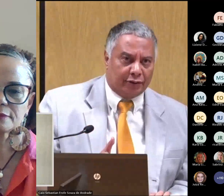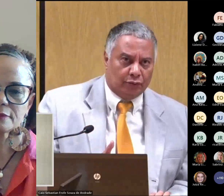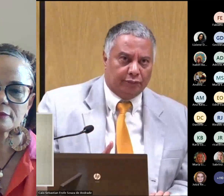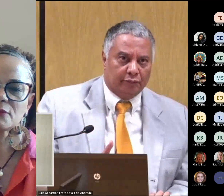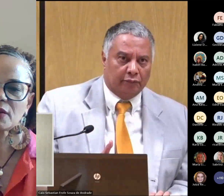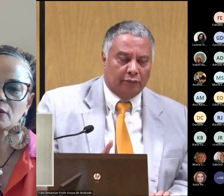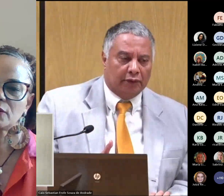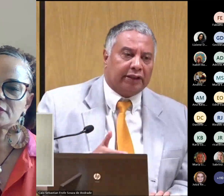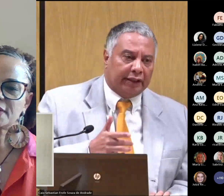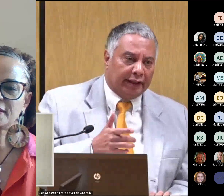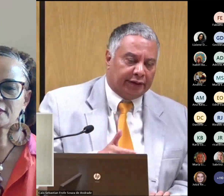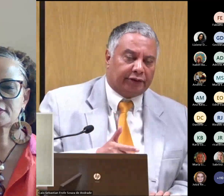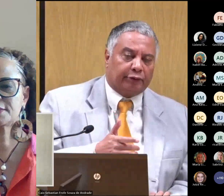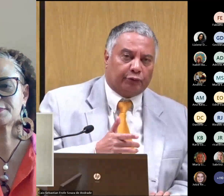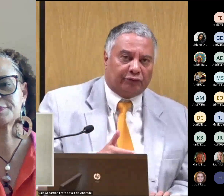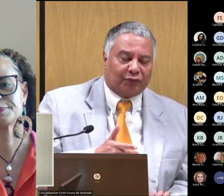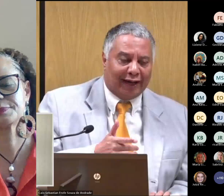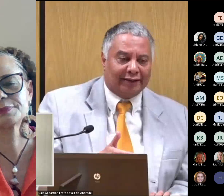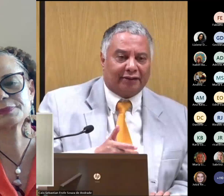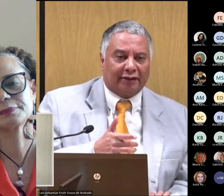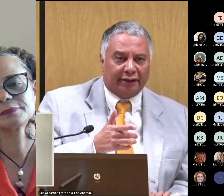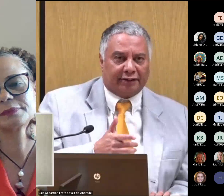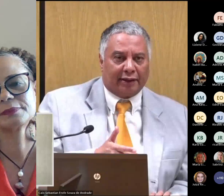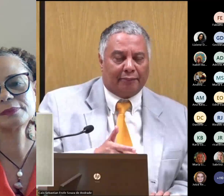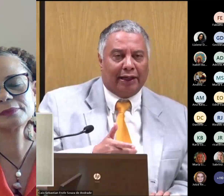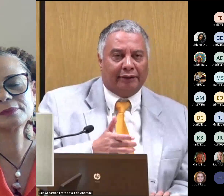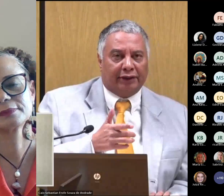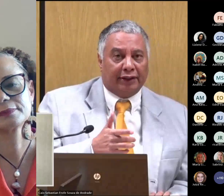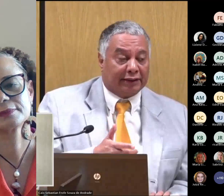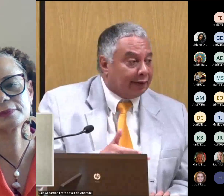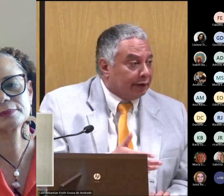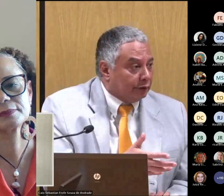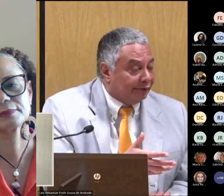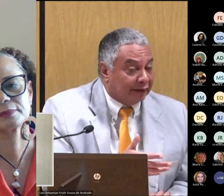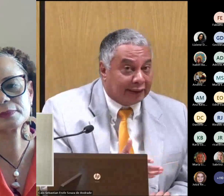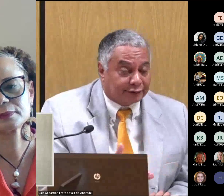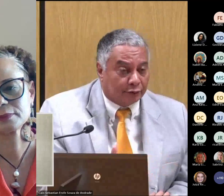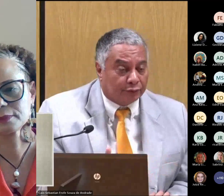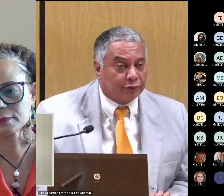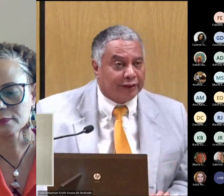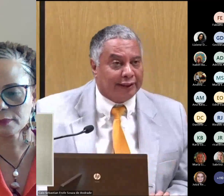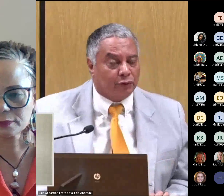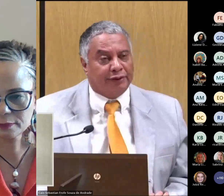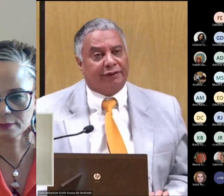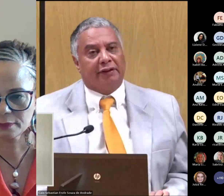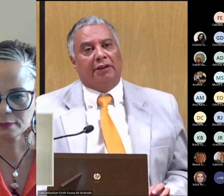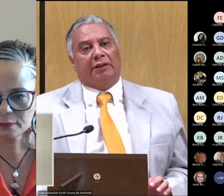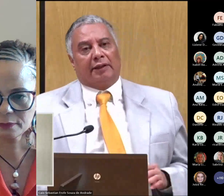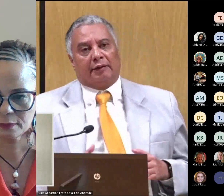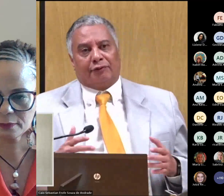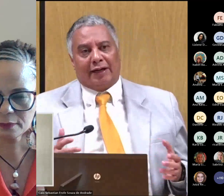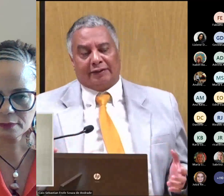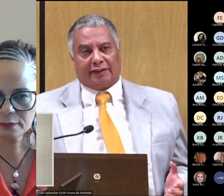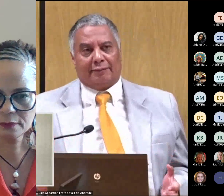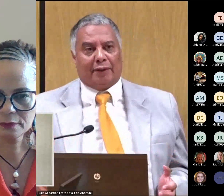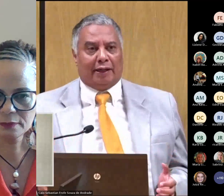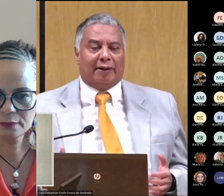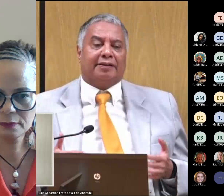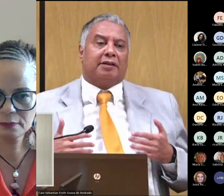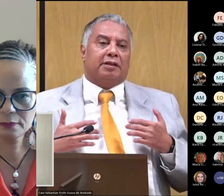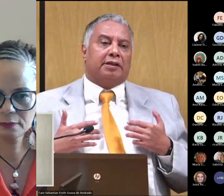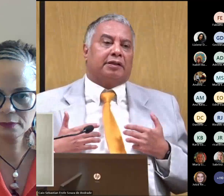Brasil e que a gente faz esse trabalho de resgate Na verdade são os historiadores né que Faz esse